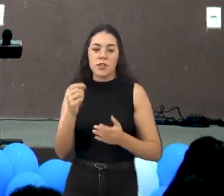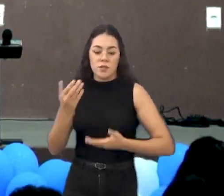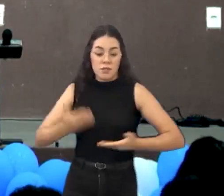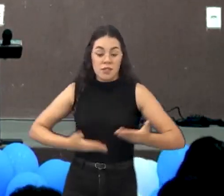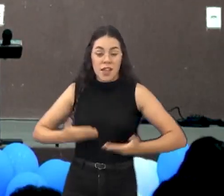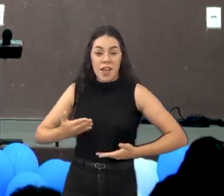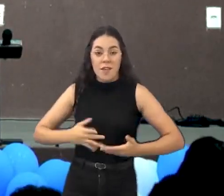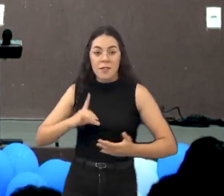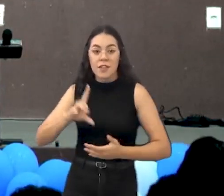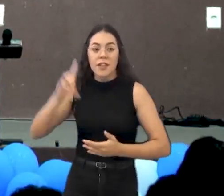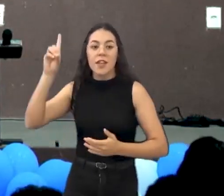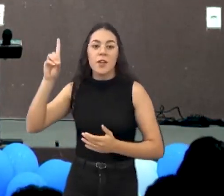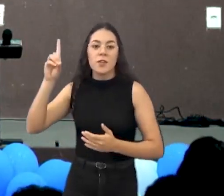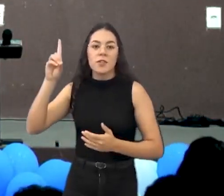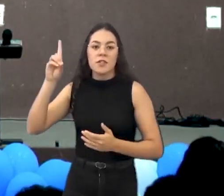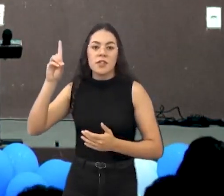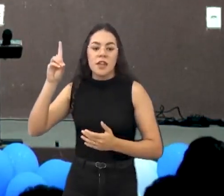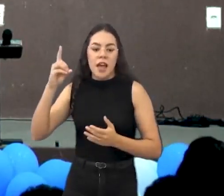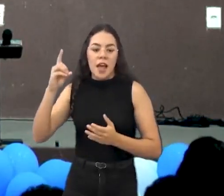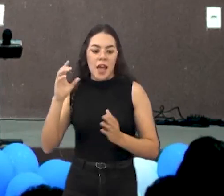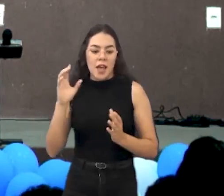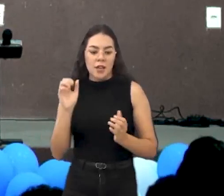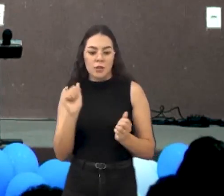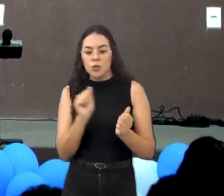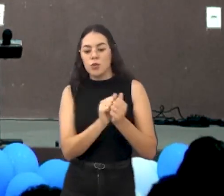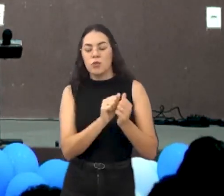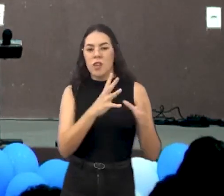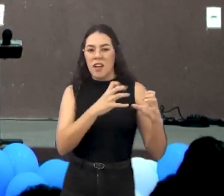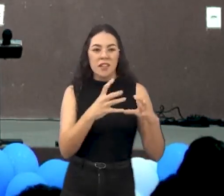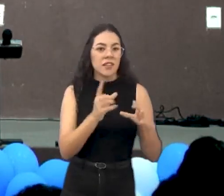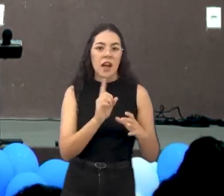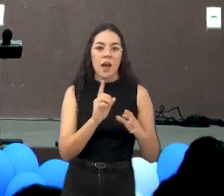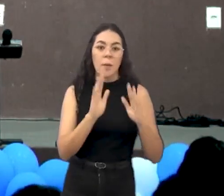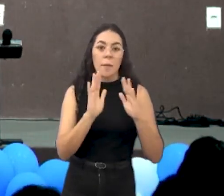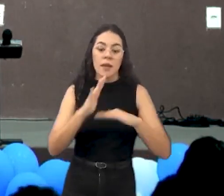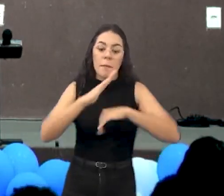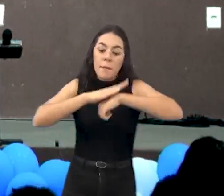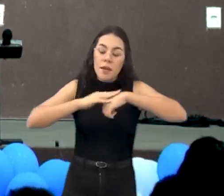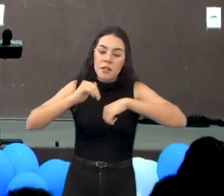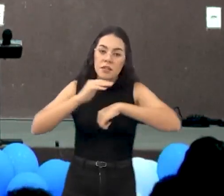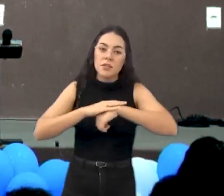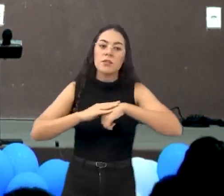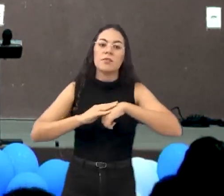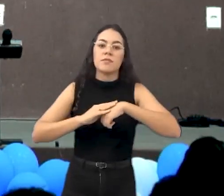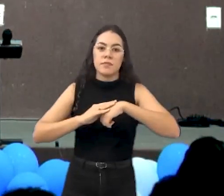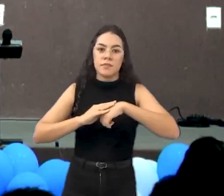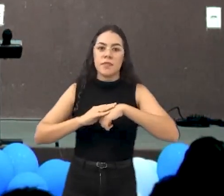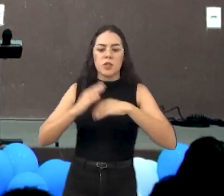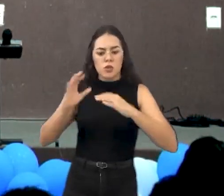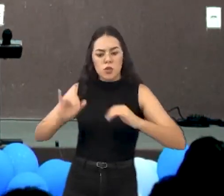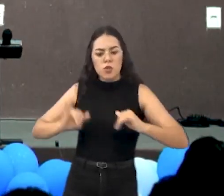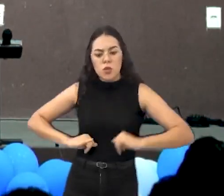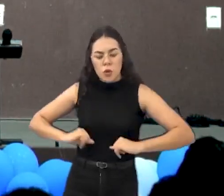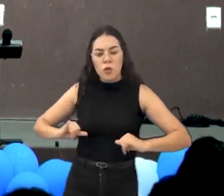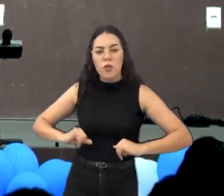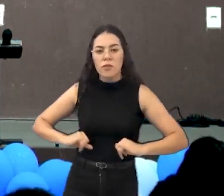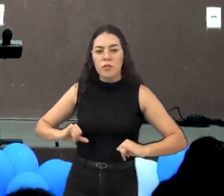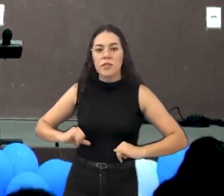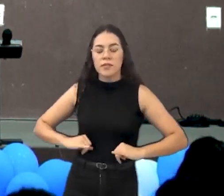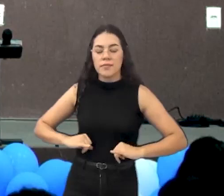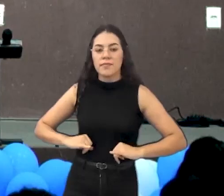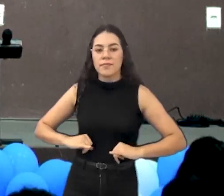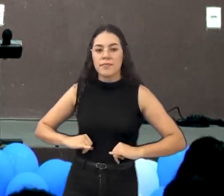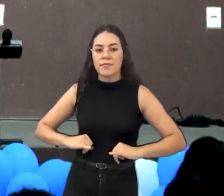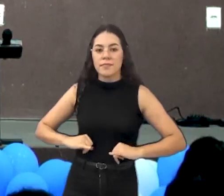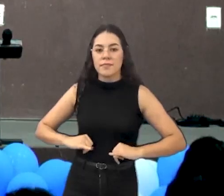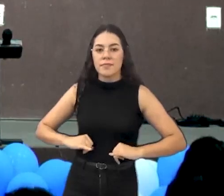convém contender, mas sim ser manso para com todos, apto para ensinar, sofredor. Ou seja,